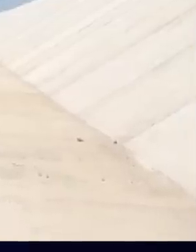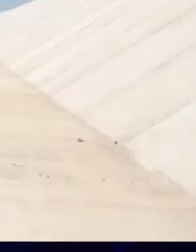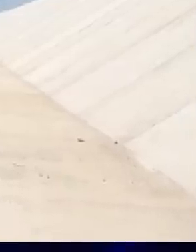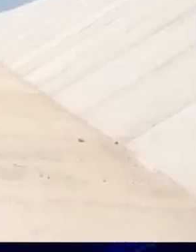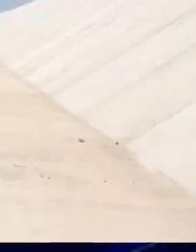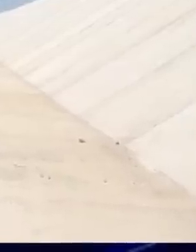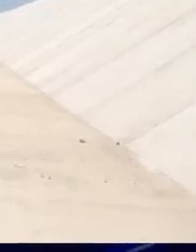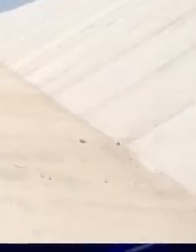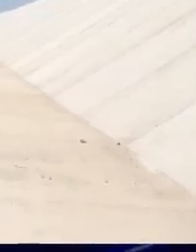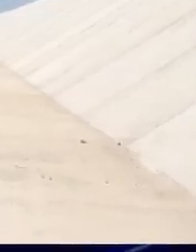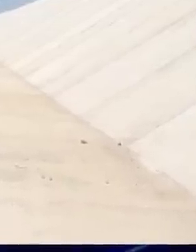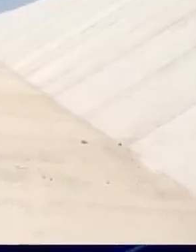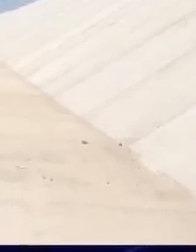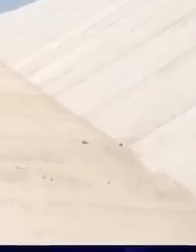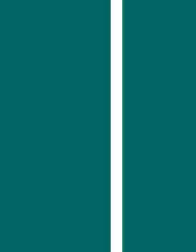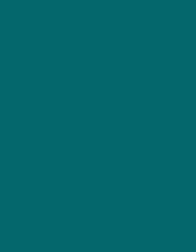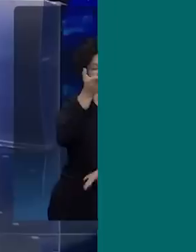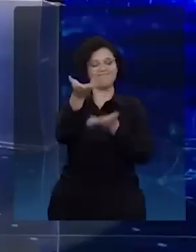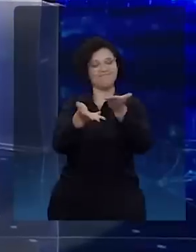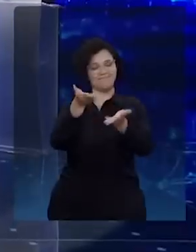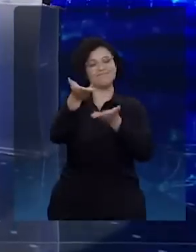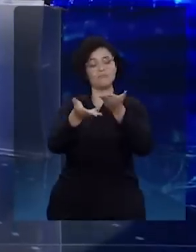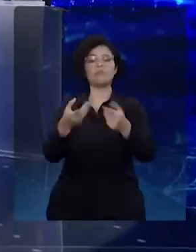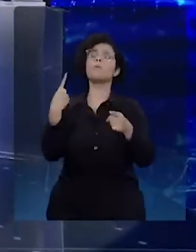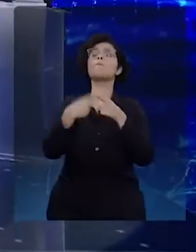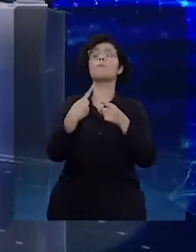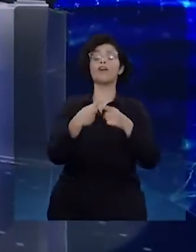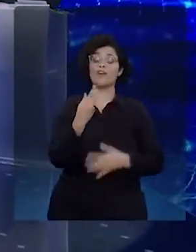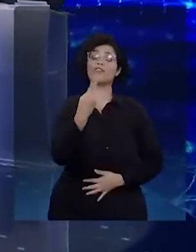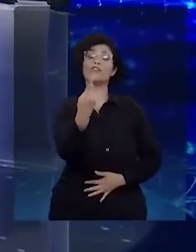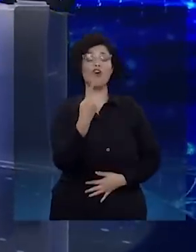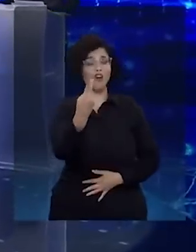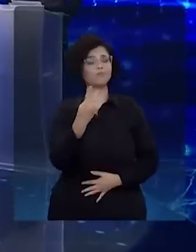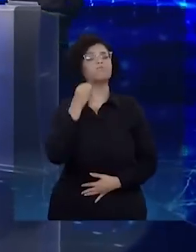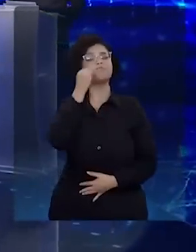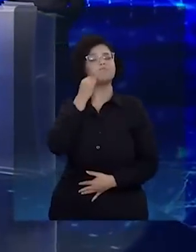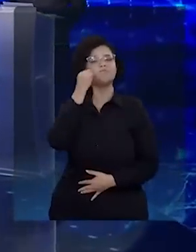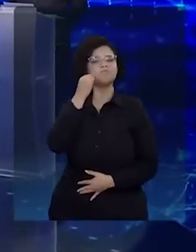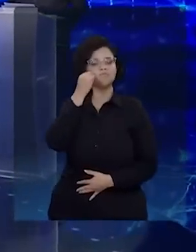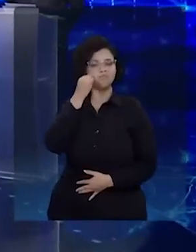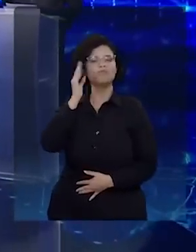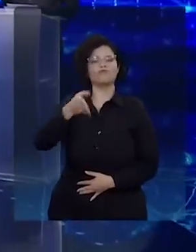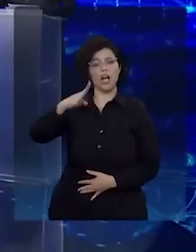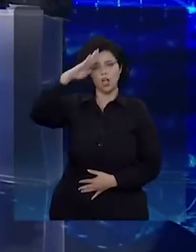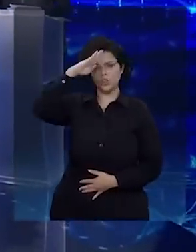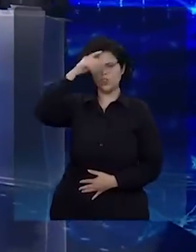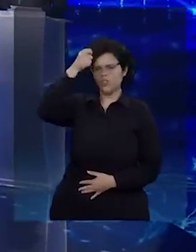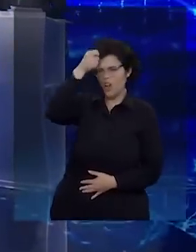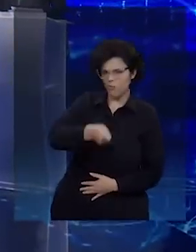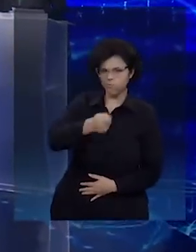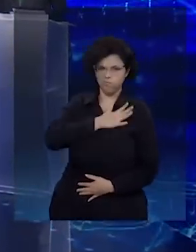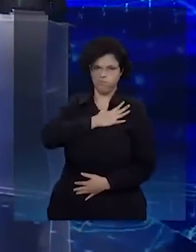de Dilma Rousseff, em 2016. Nós já tivemos uma experiência, no tempo da ditadura militar, de